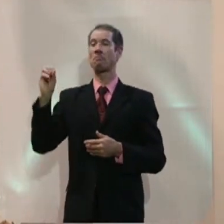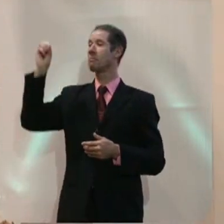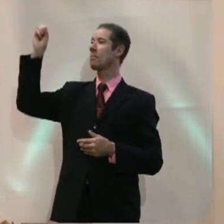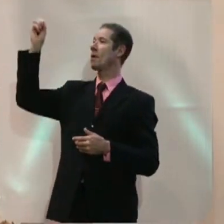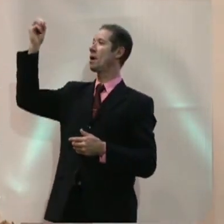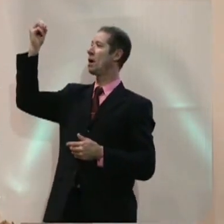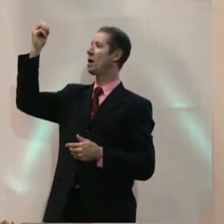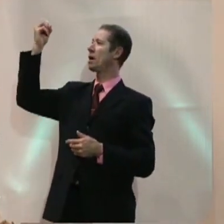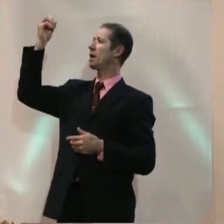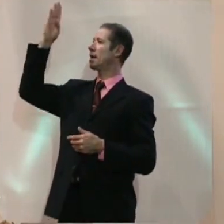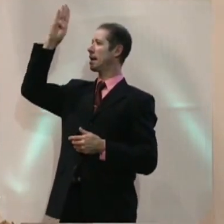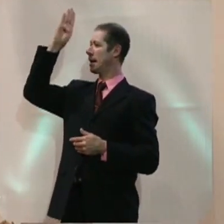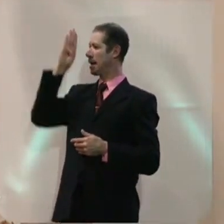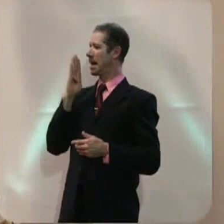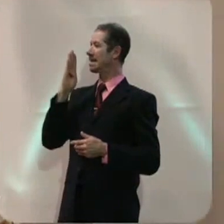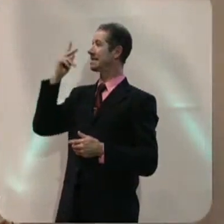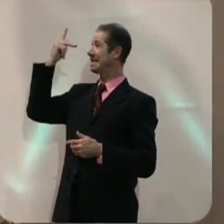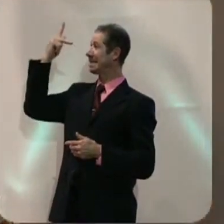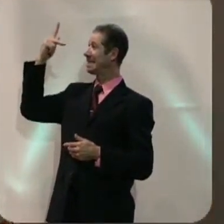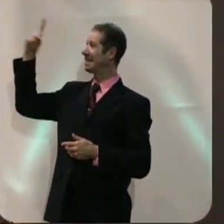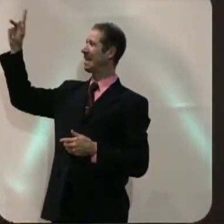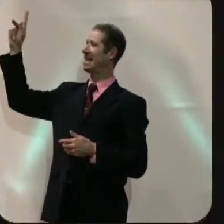graça de Deus estejam sobre você.